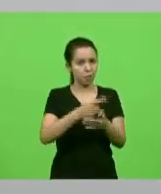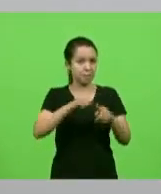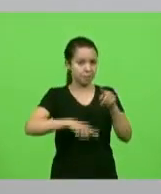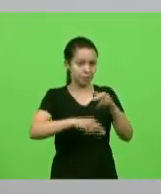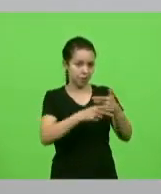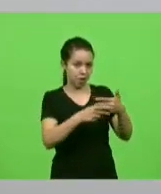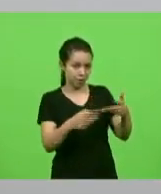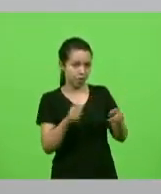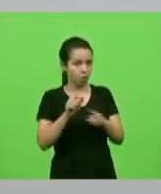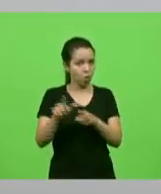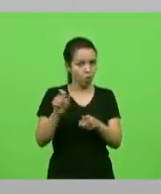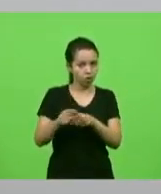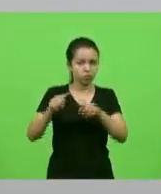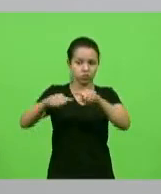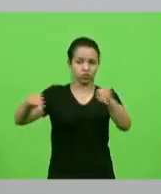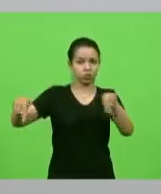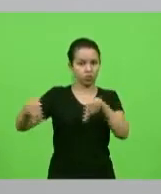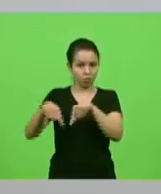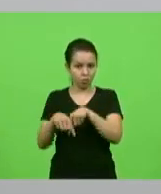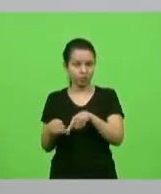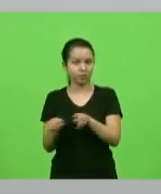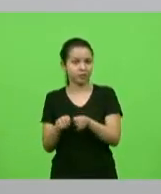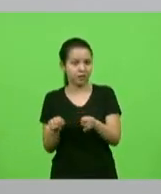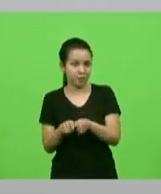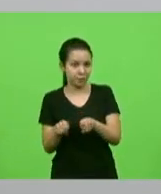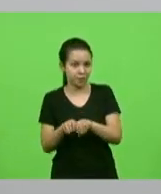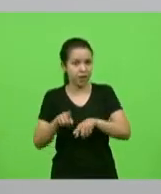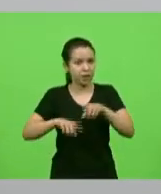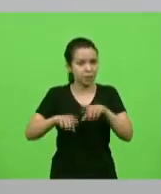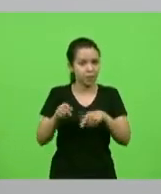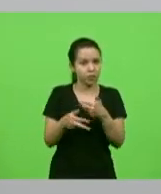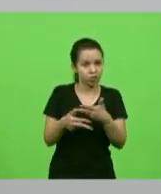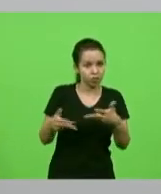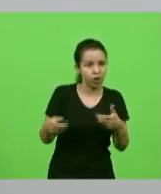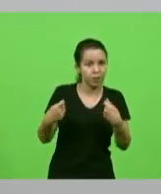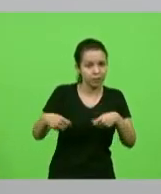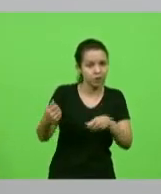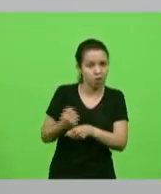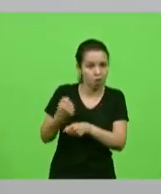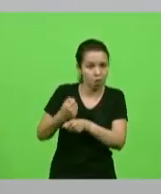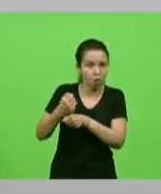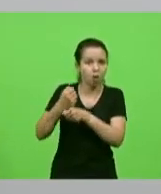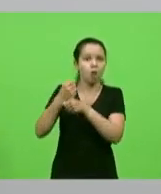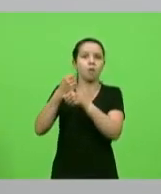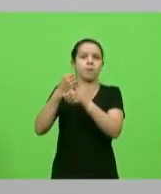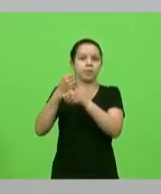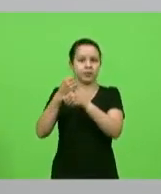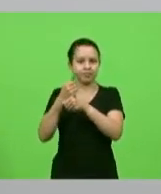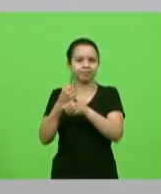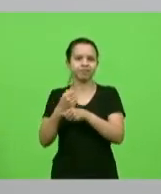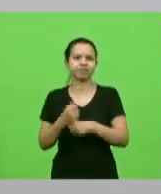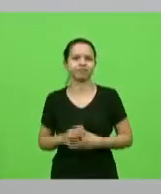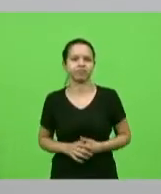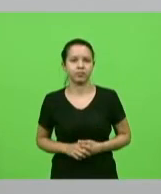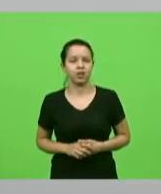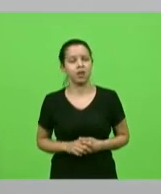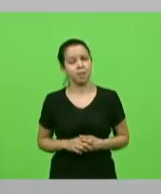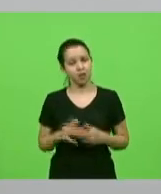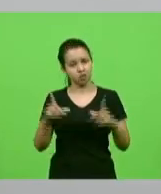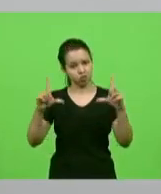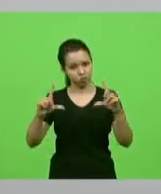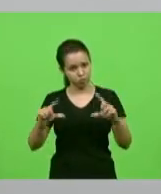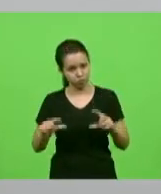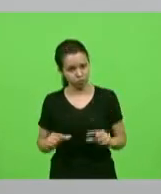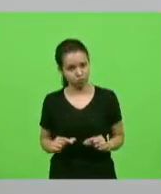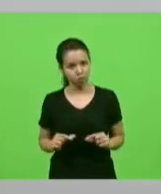locações de imóveis e equipamento e execuções de obras necessárias à efetivação da medida de mitigação dos impactos